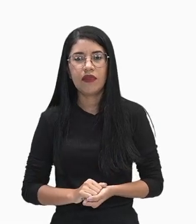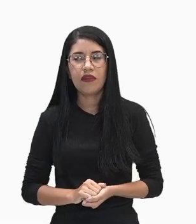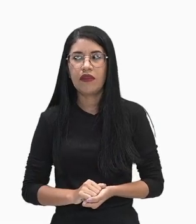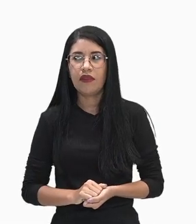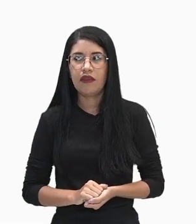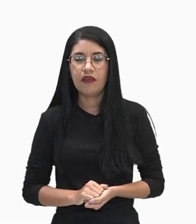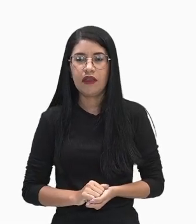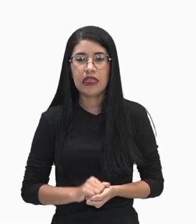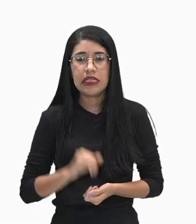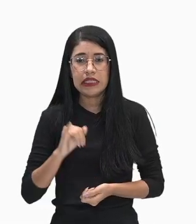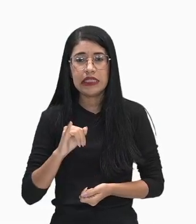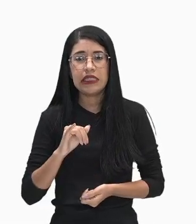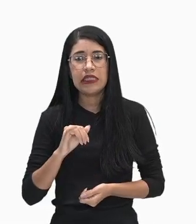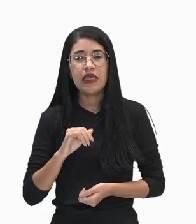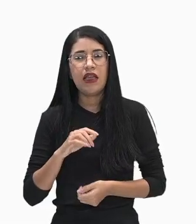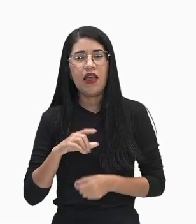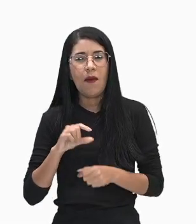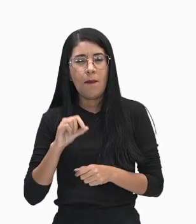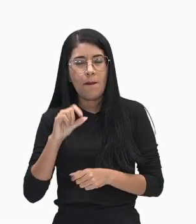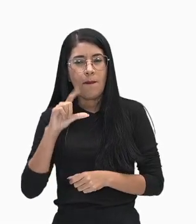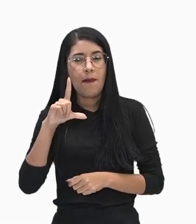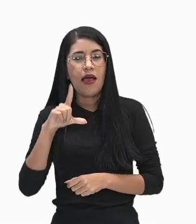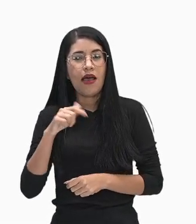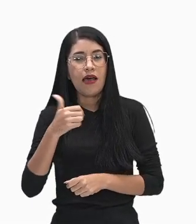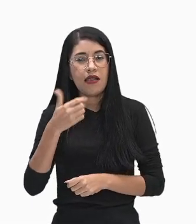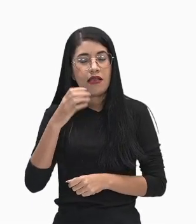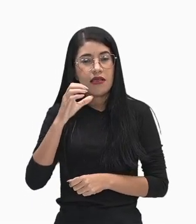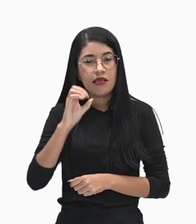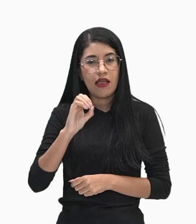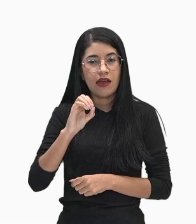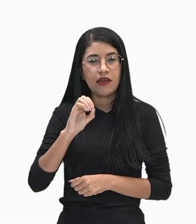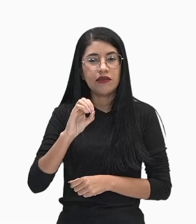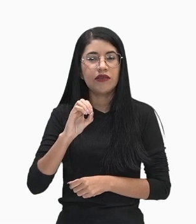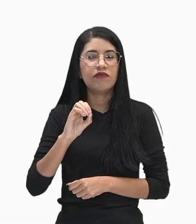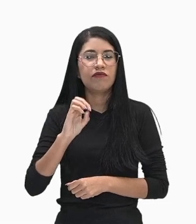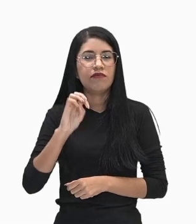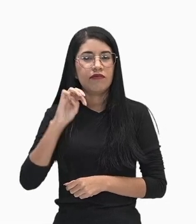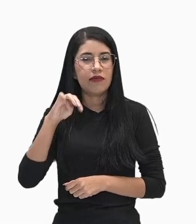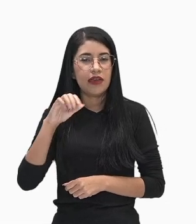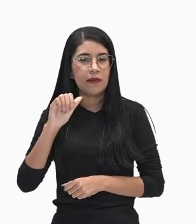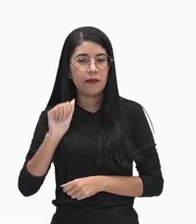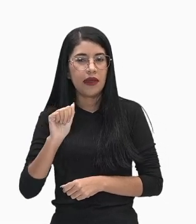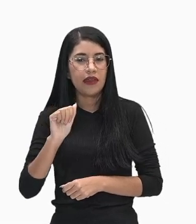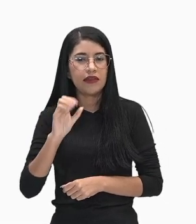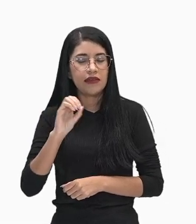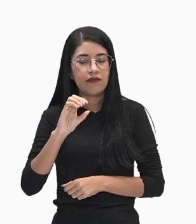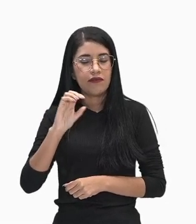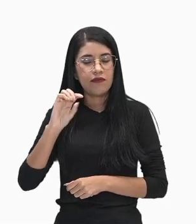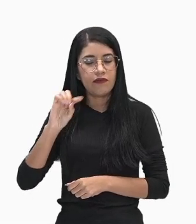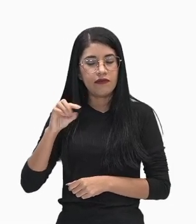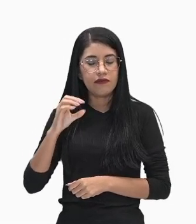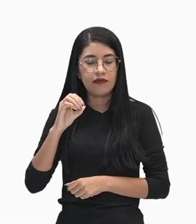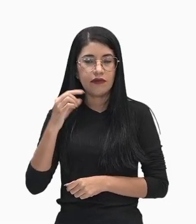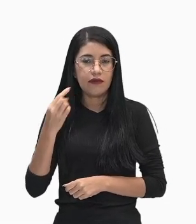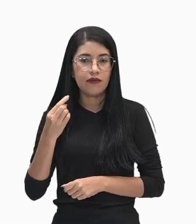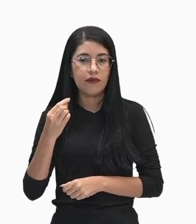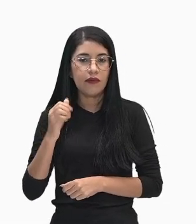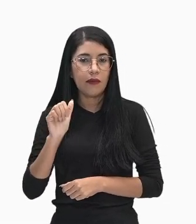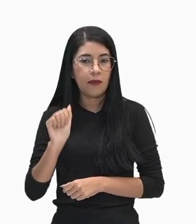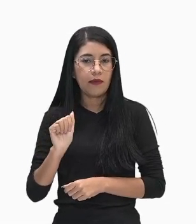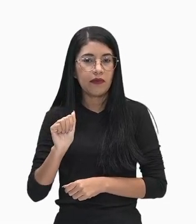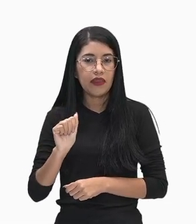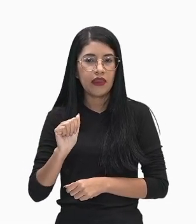for aumentando para 10 miliampere, o que é 0,01 ampere, ela não tem